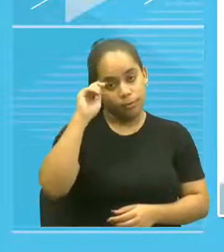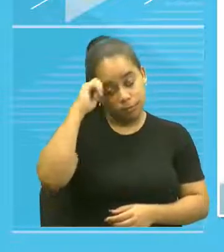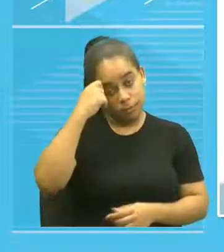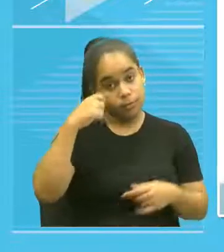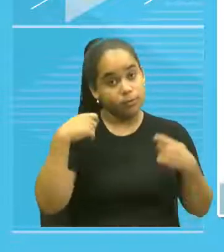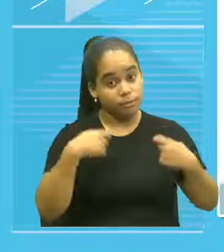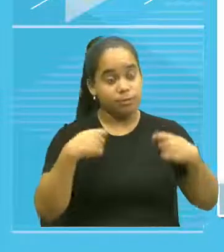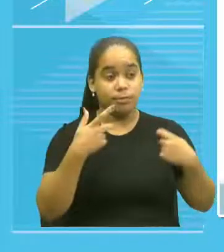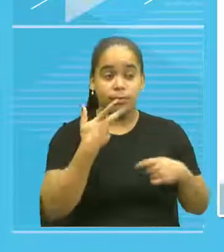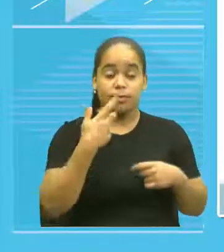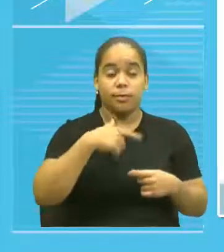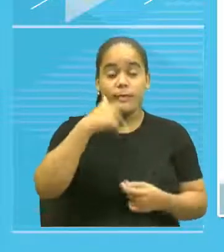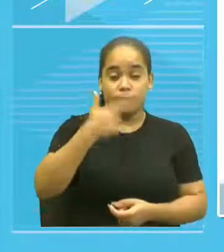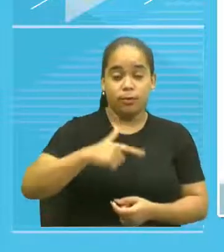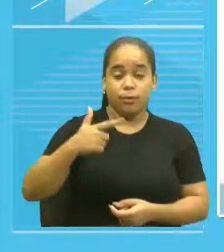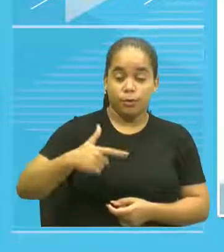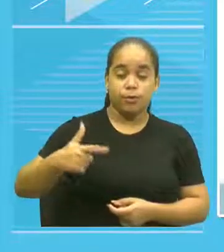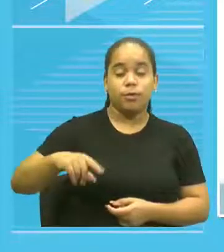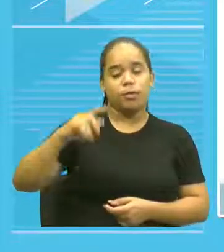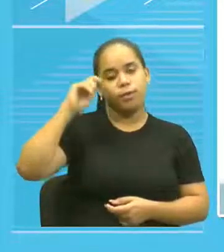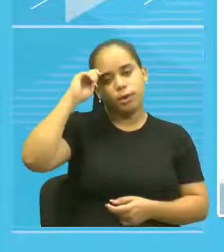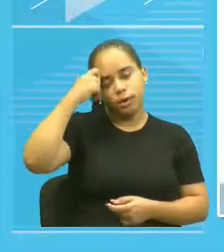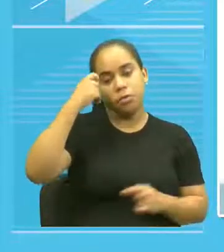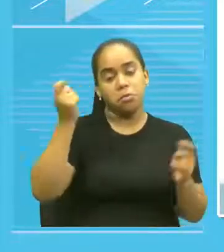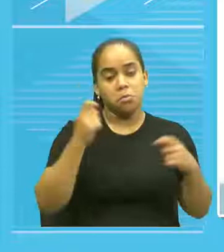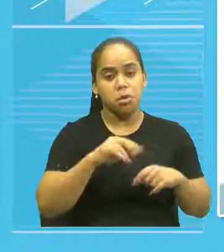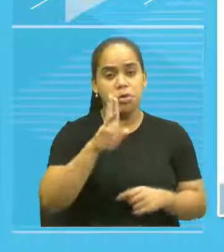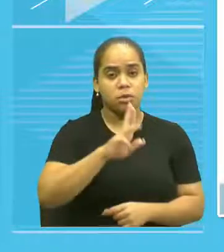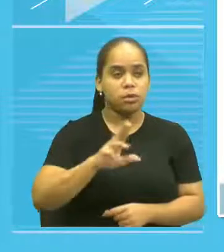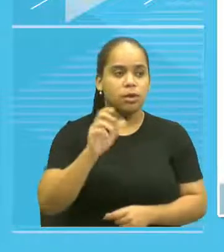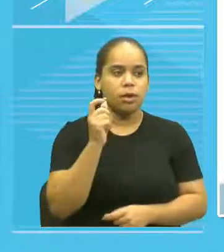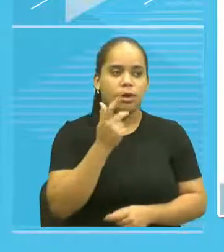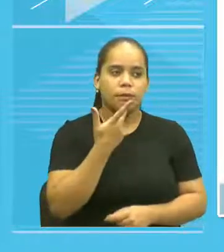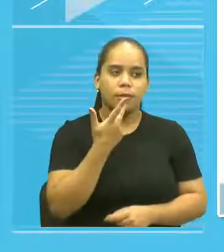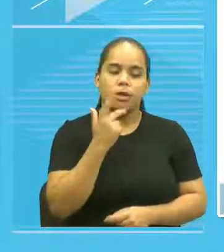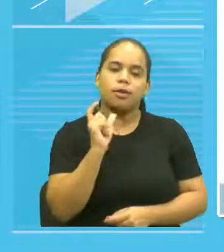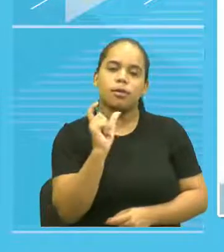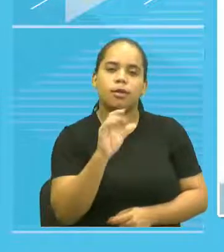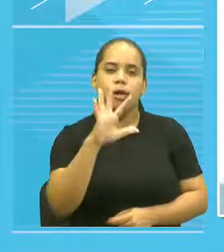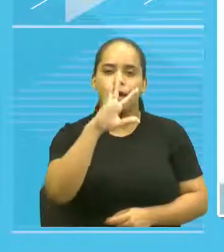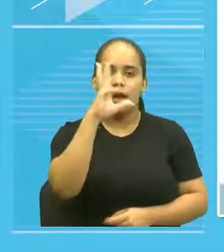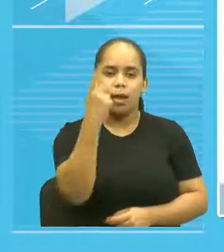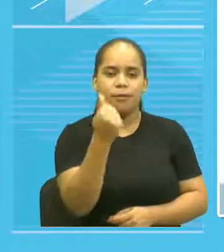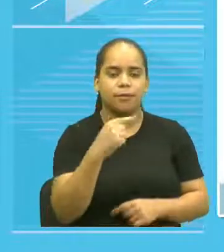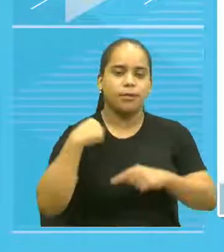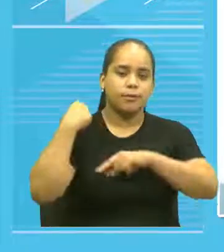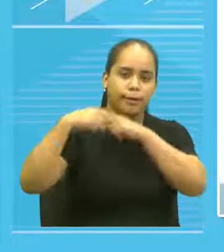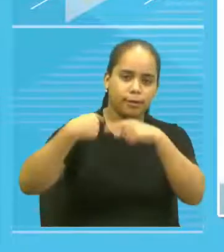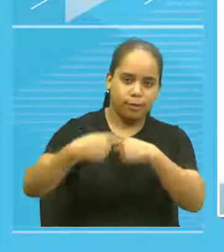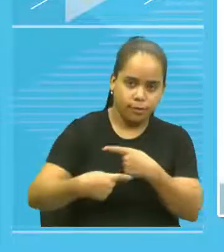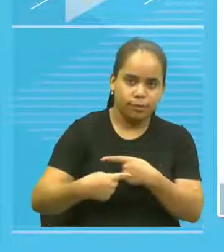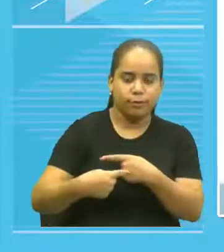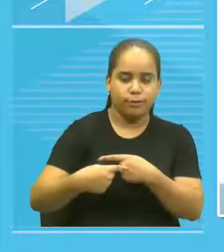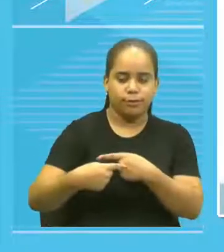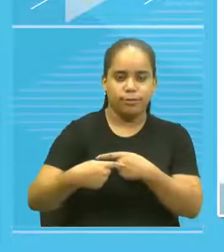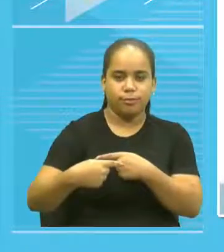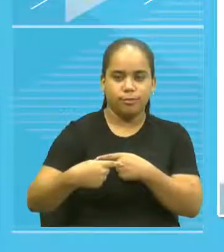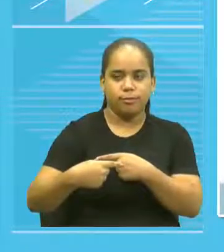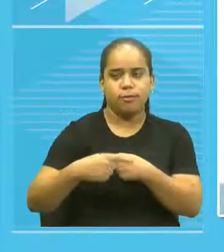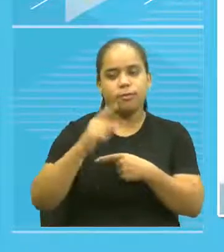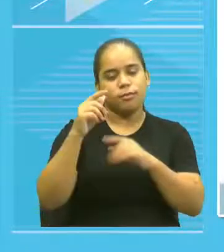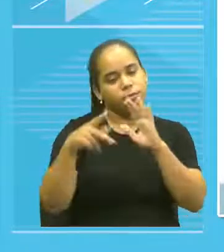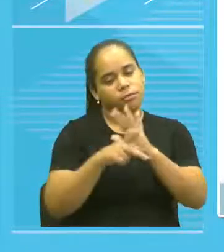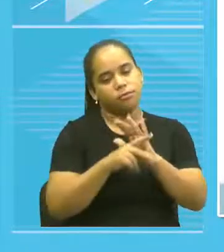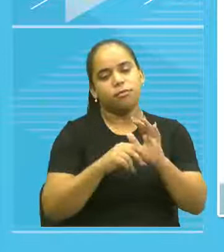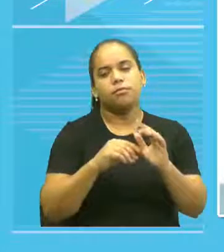se tá negros negros negros negros na redação tu pode usar a expressão afro-descendentes não é digamos que seja